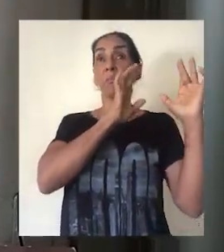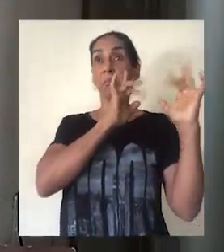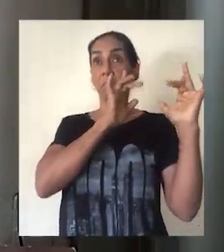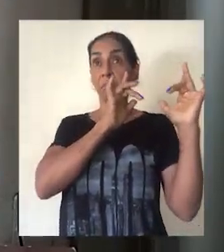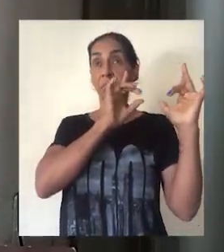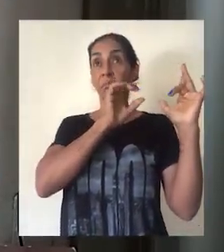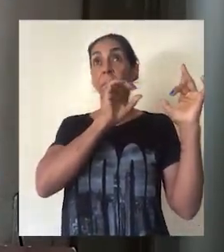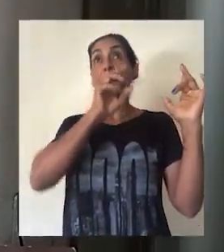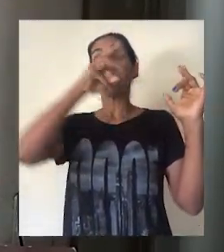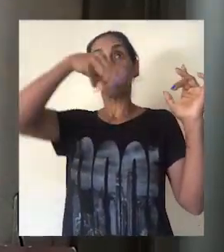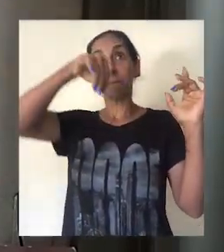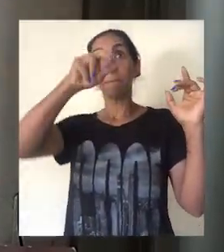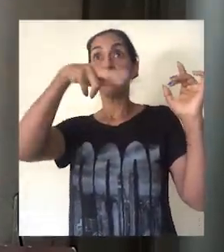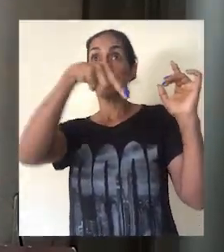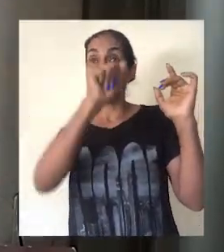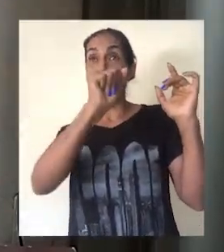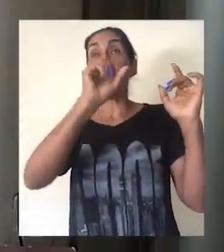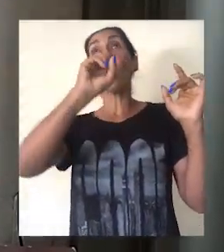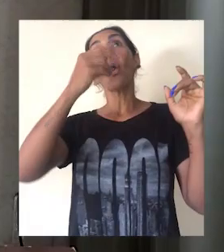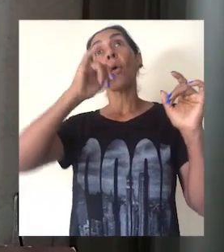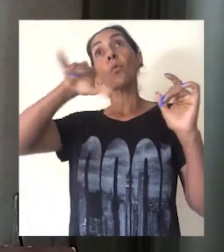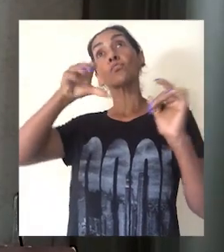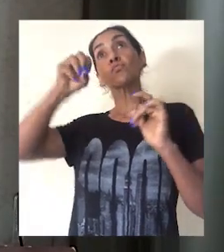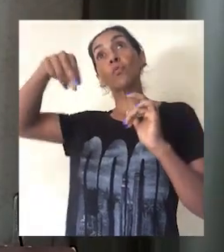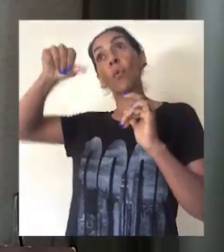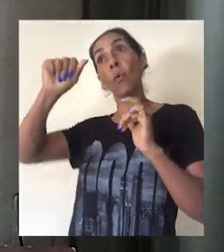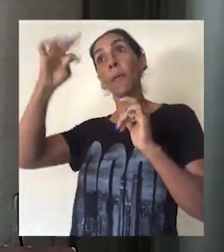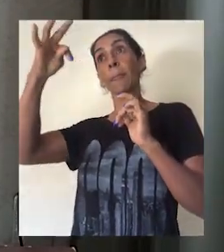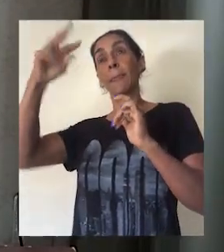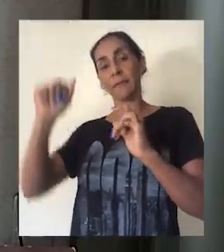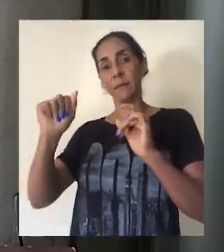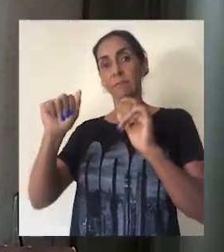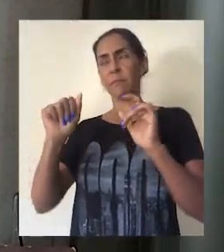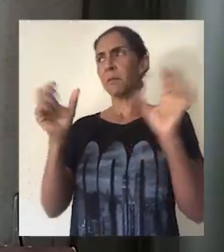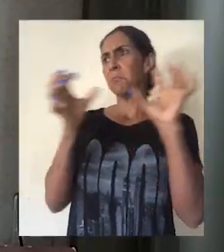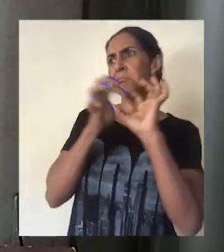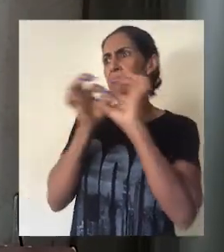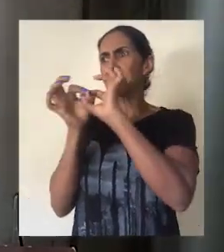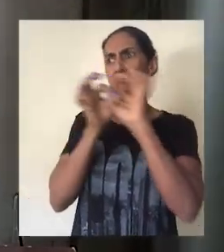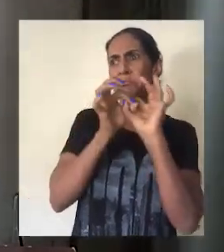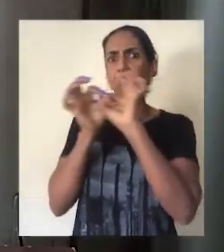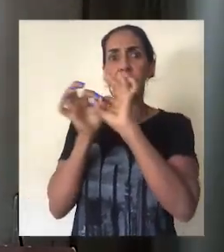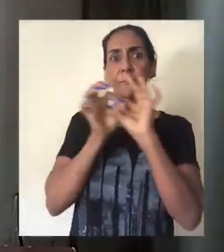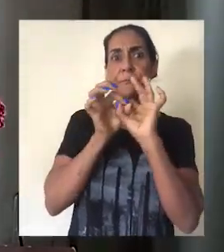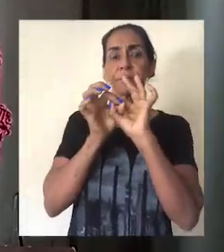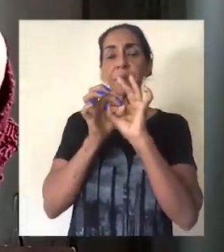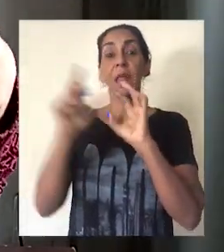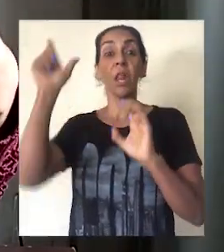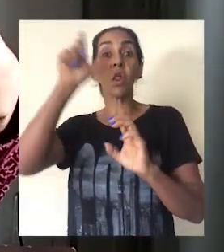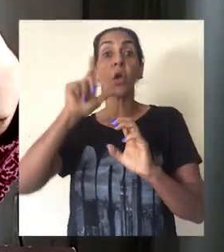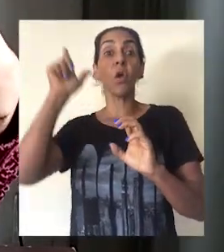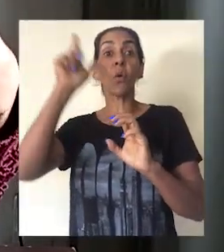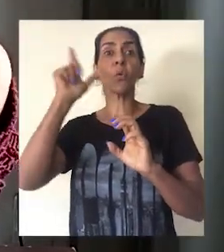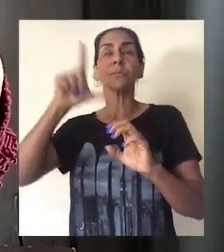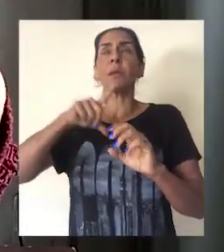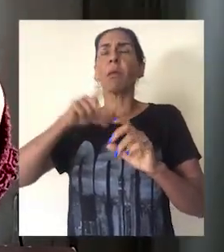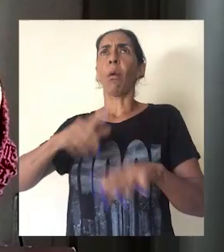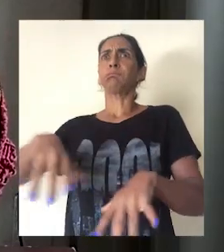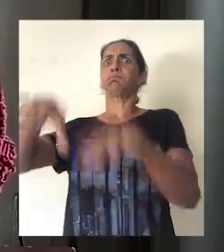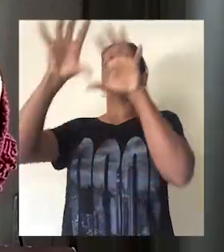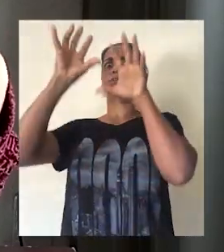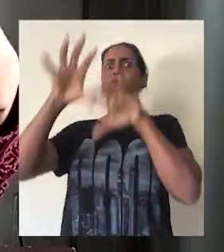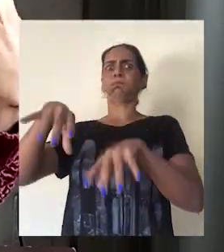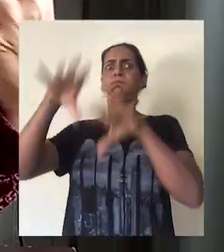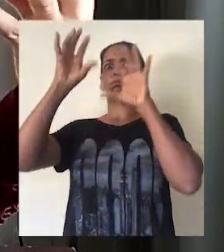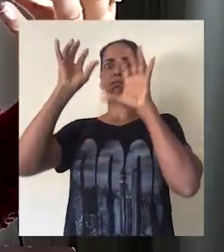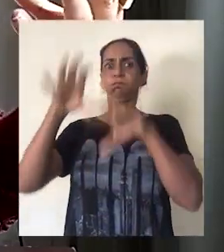E depois do sumiço de Jonathan, as coisas estranhas começam a acontecer em Londres. Que aí tem a famosa tempestade, que é o início